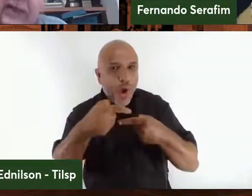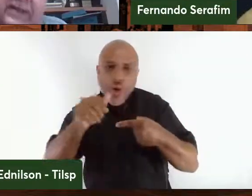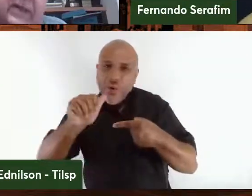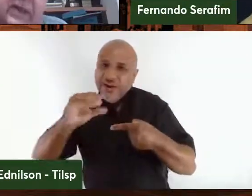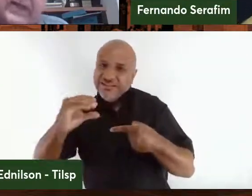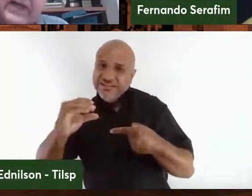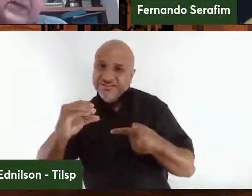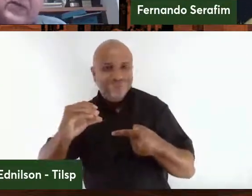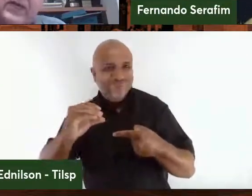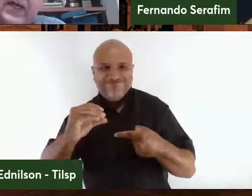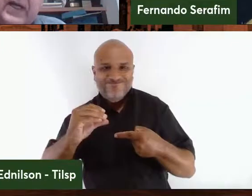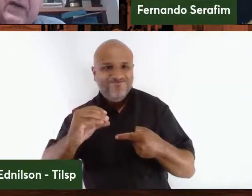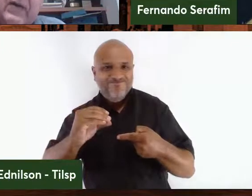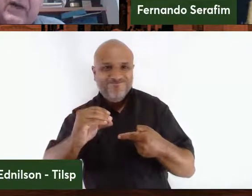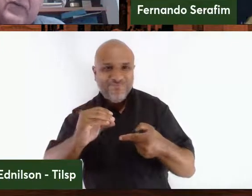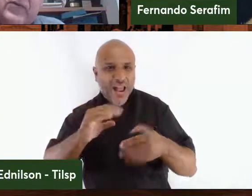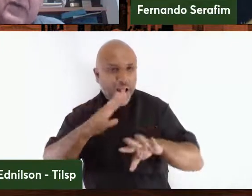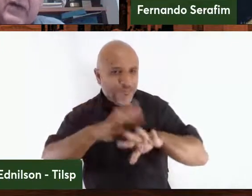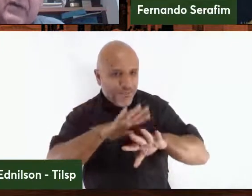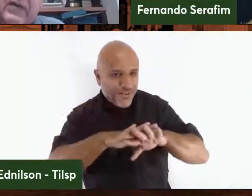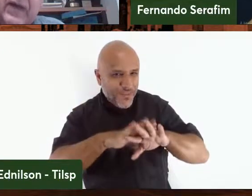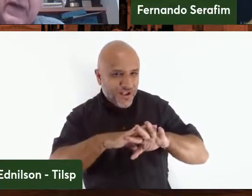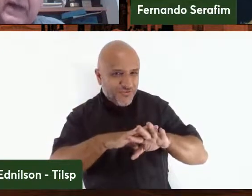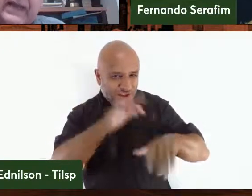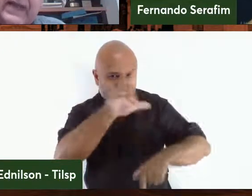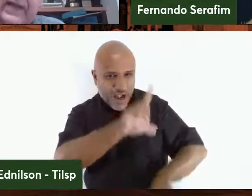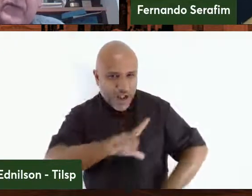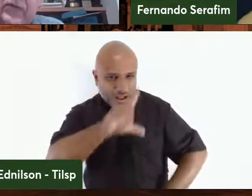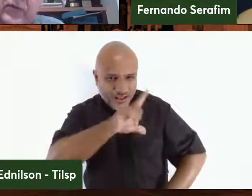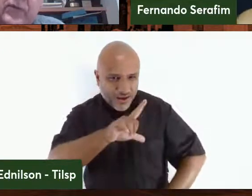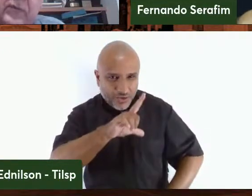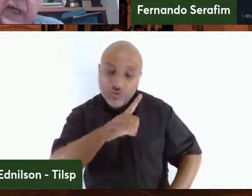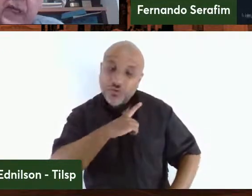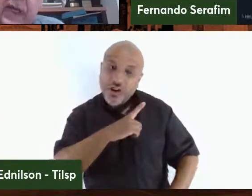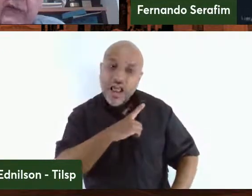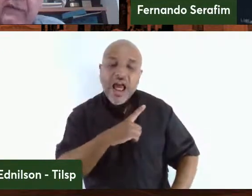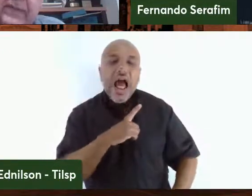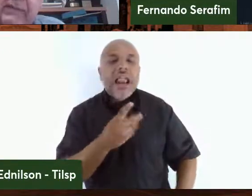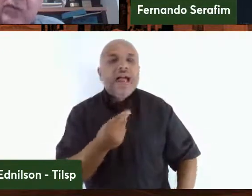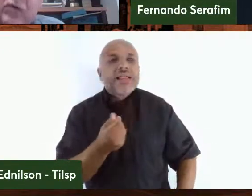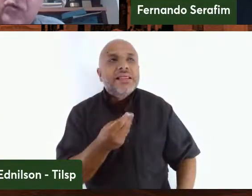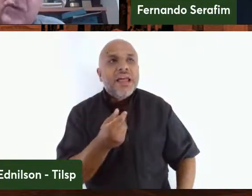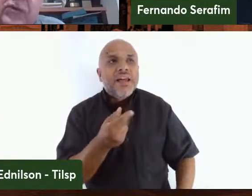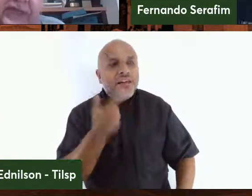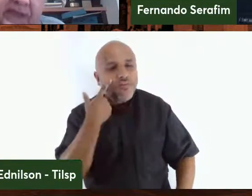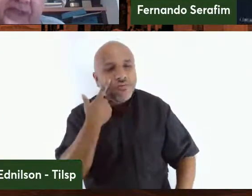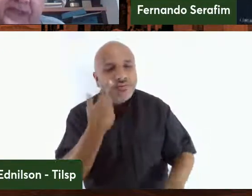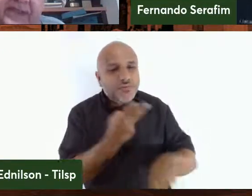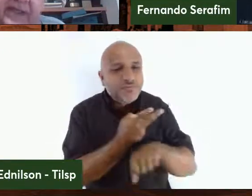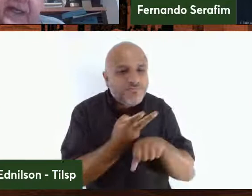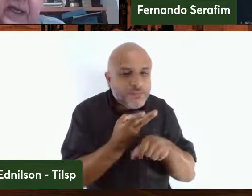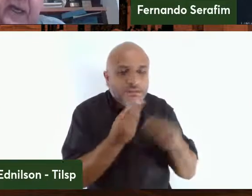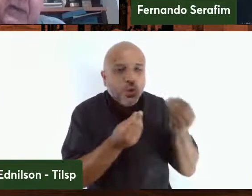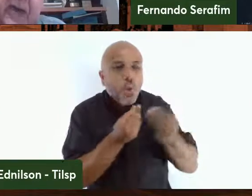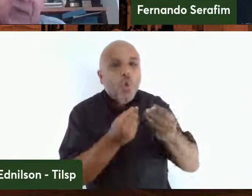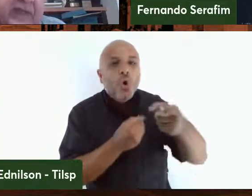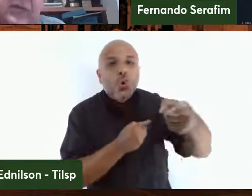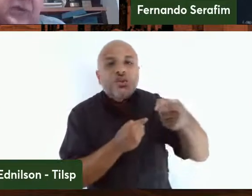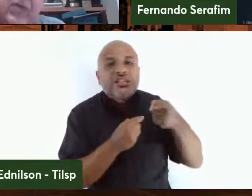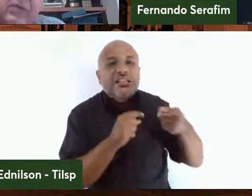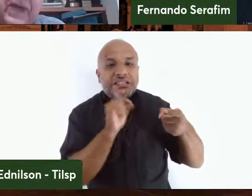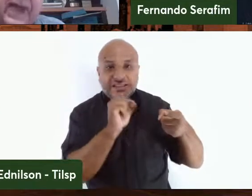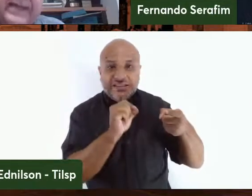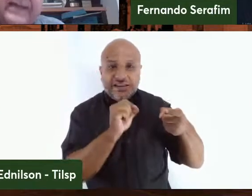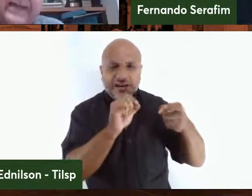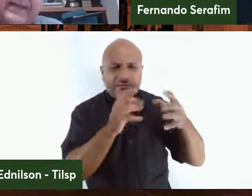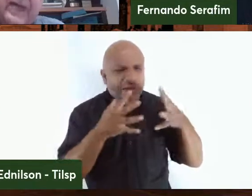A equação da literatura, ela tem um... você procura o X, é uma equação